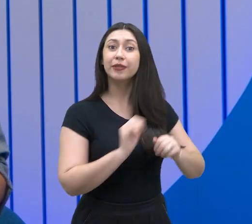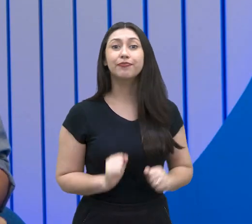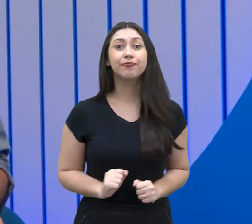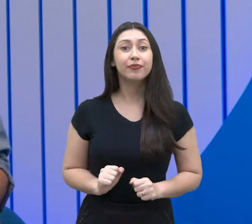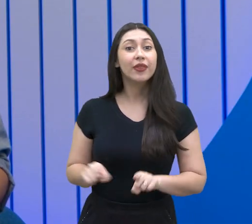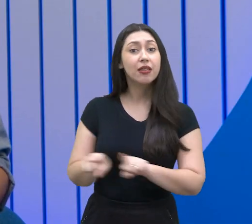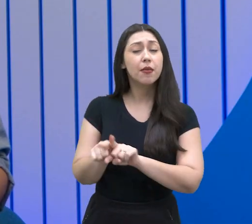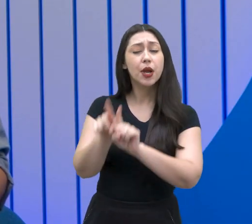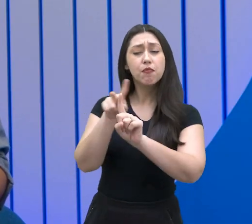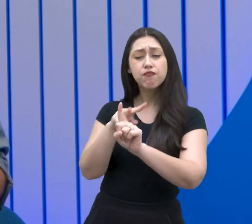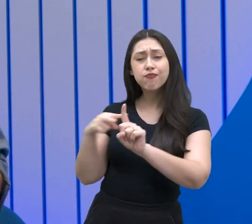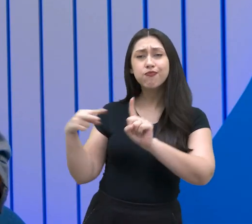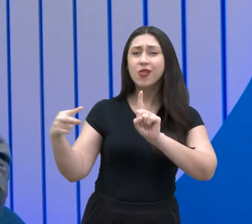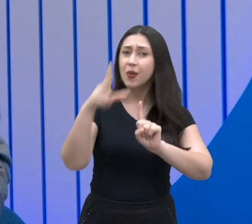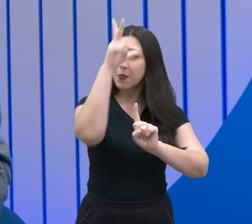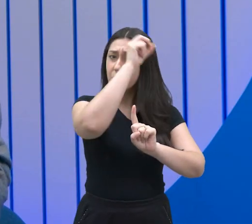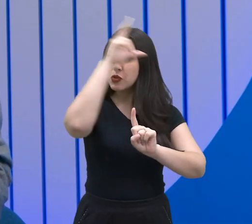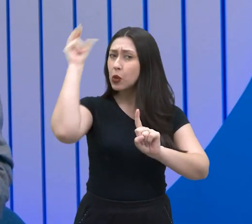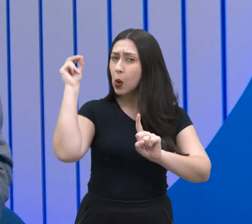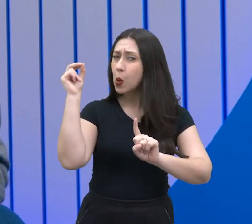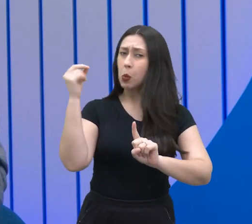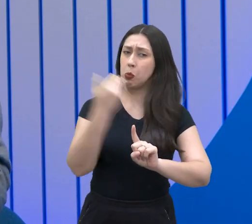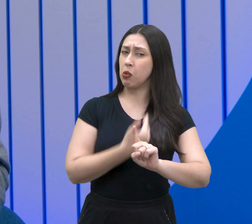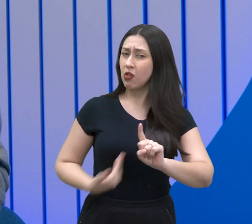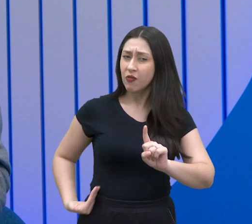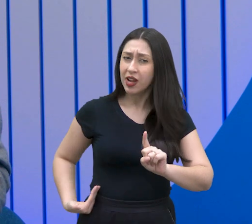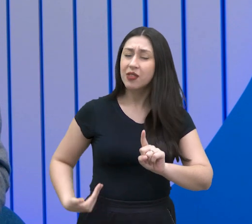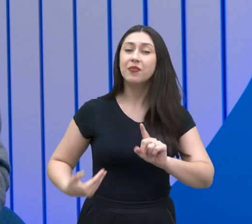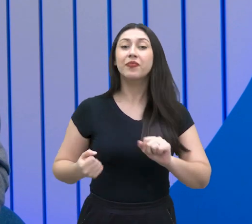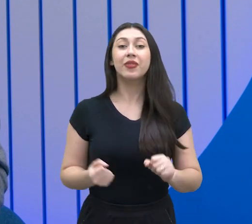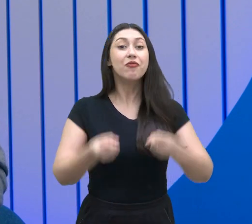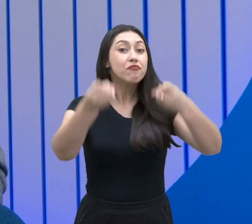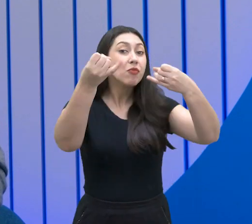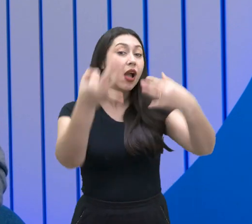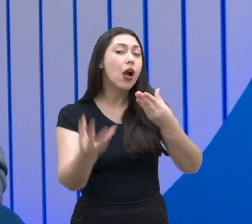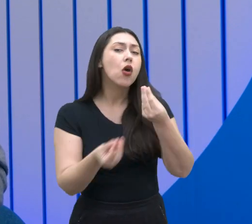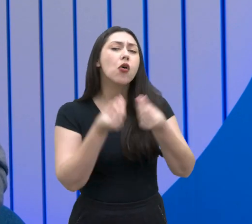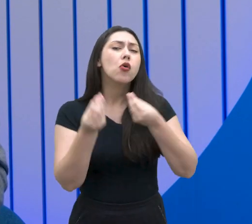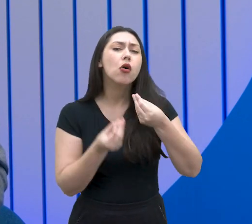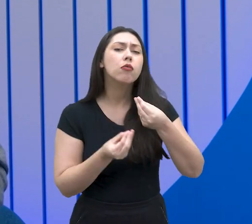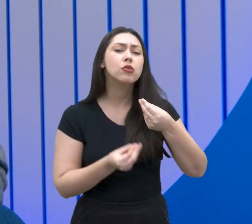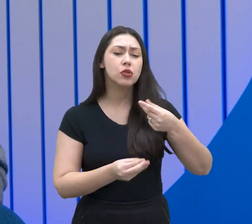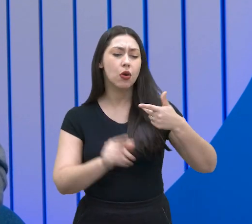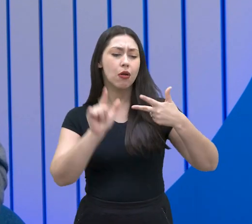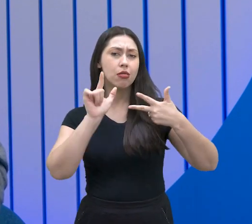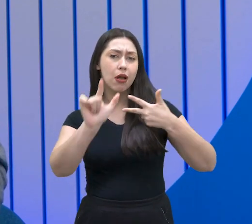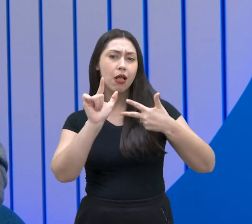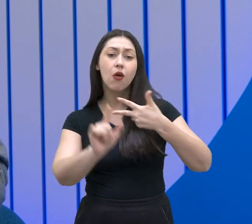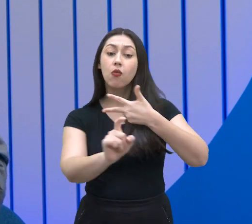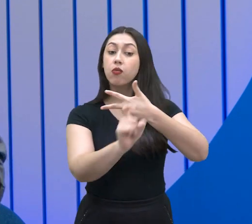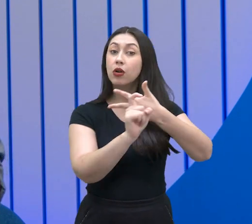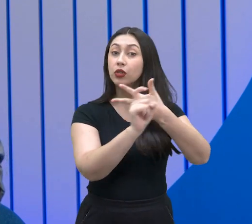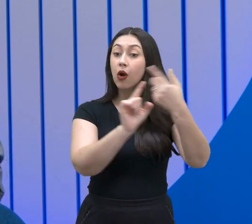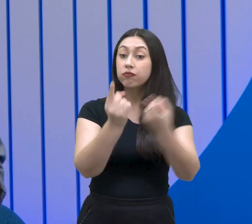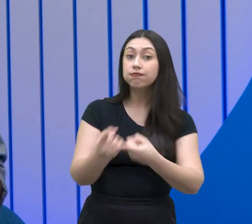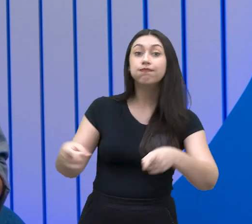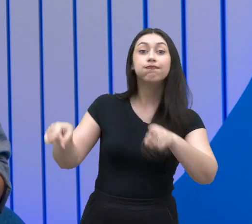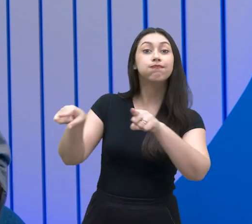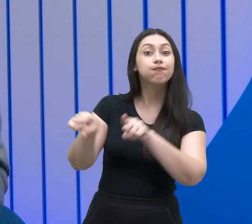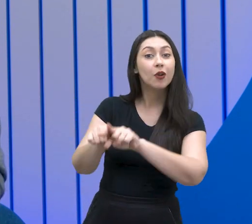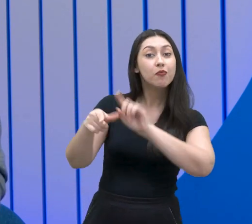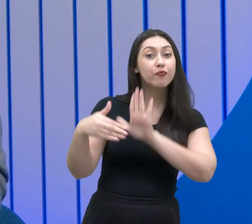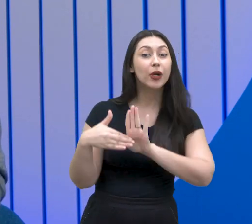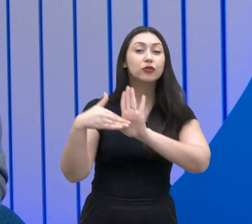a política pelos olhos da gestão pública. Vamos explicar como o legislativo e o executivo trabalham juntos